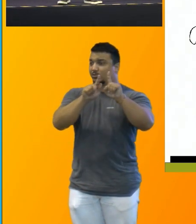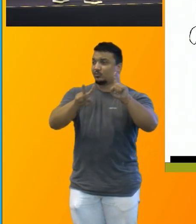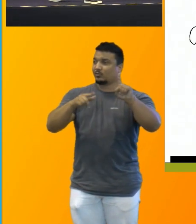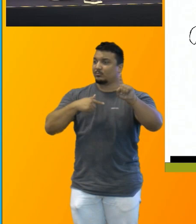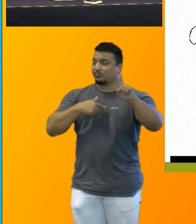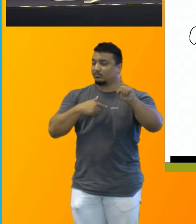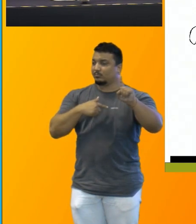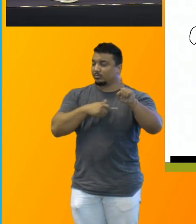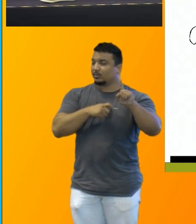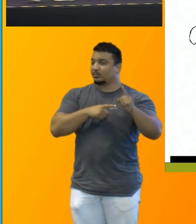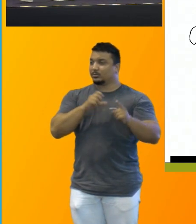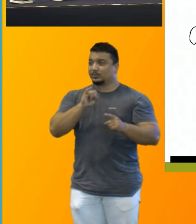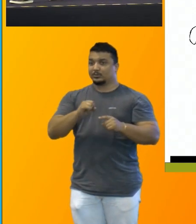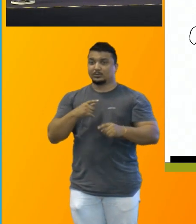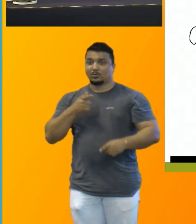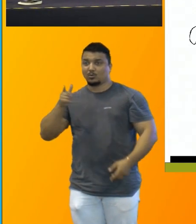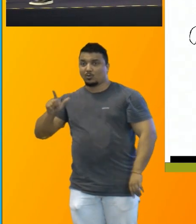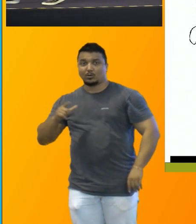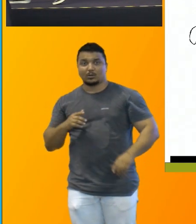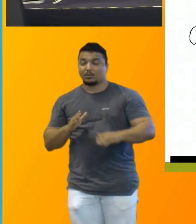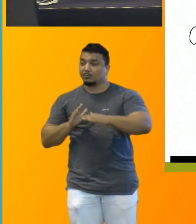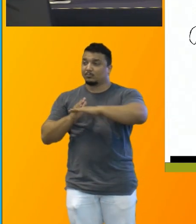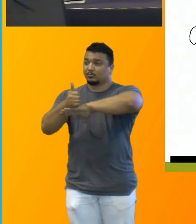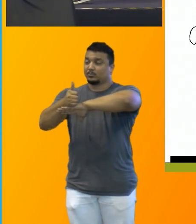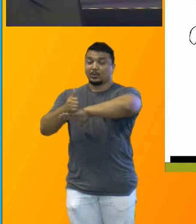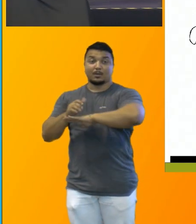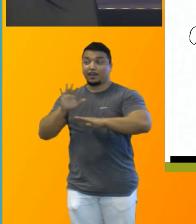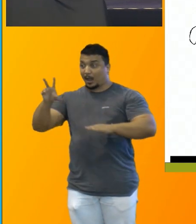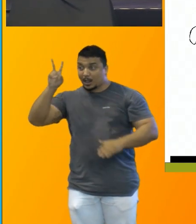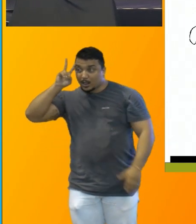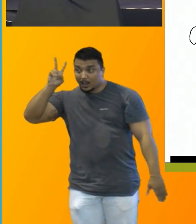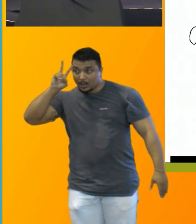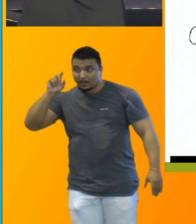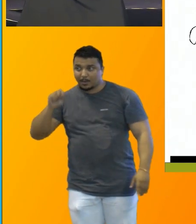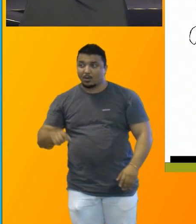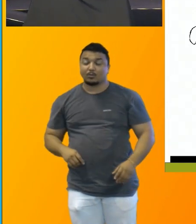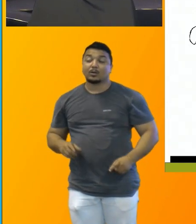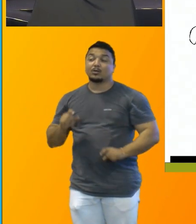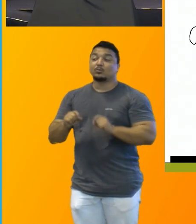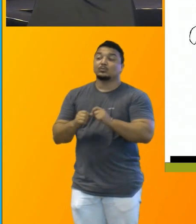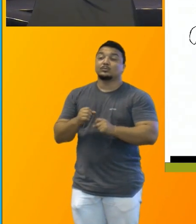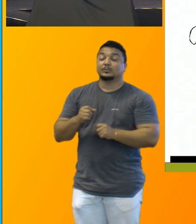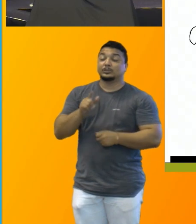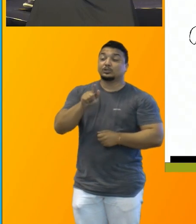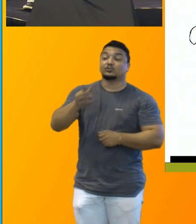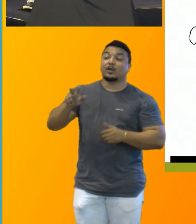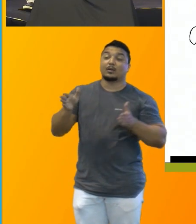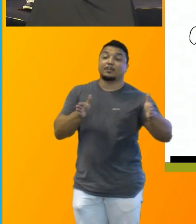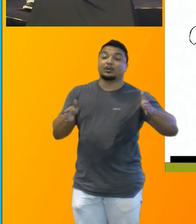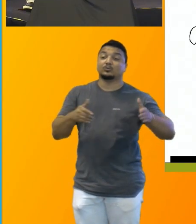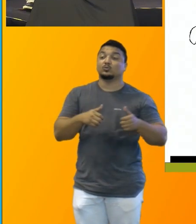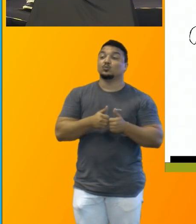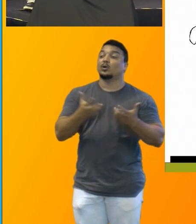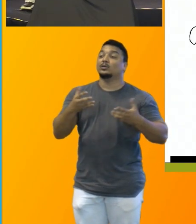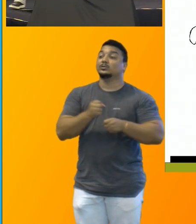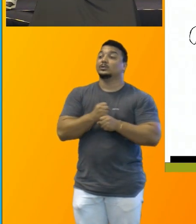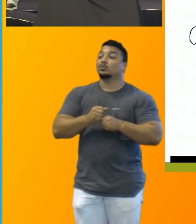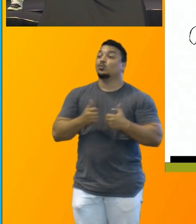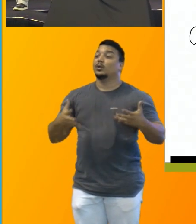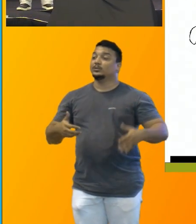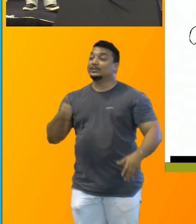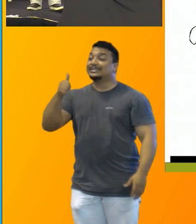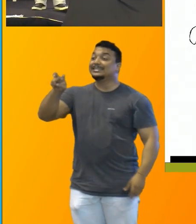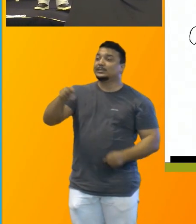terminar o mandato, se vai haver uma reeleição, mas eu queria que você lembrasse que só a primeira passagem de Vargas, ele passou 15 anos. Eu